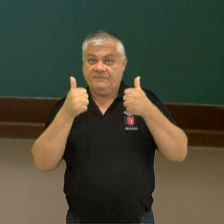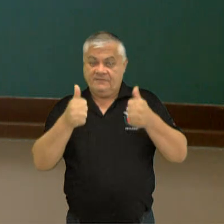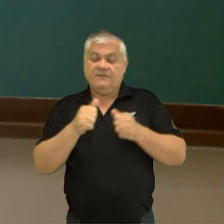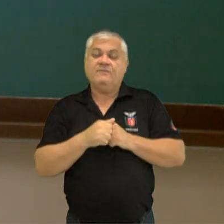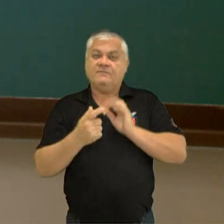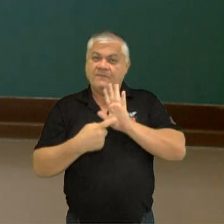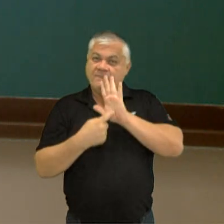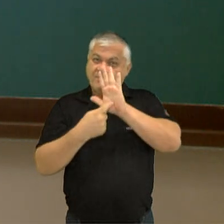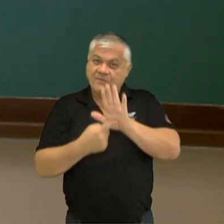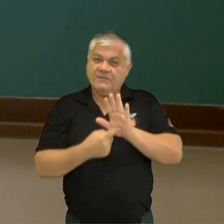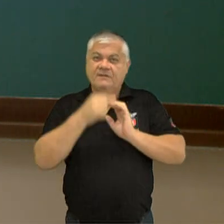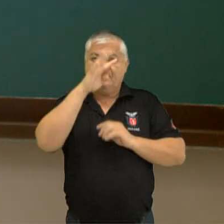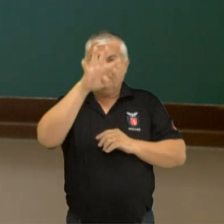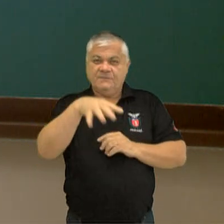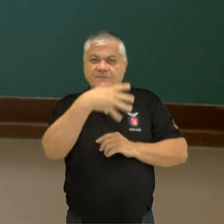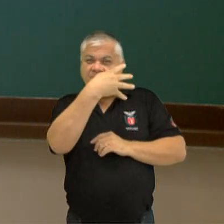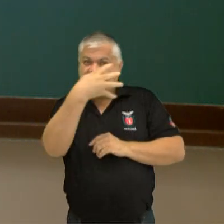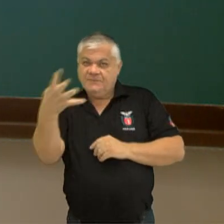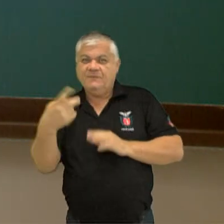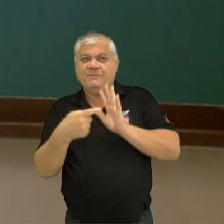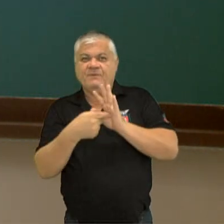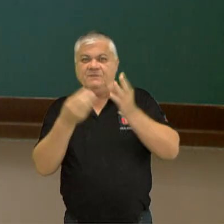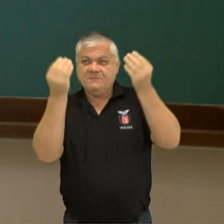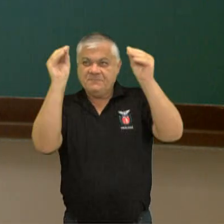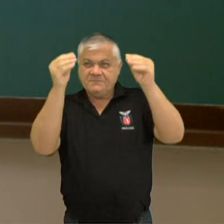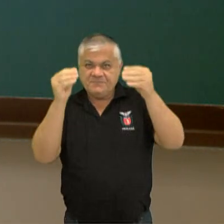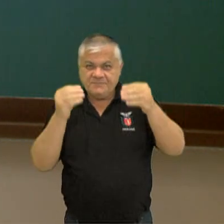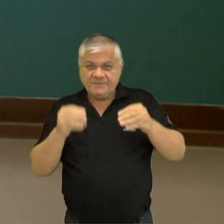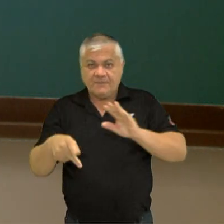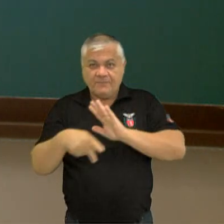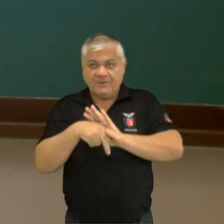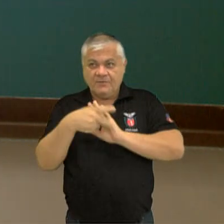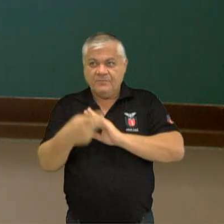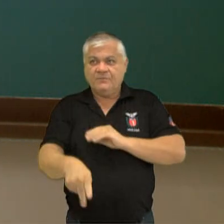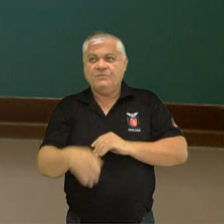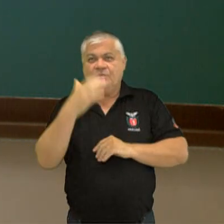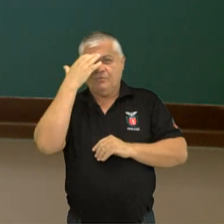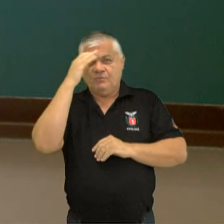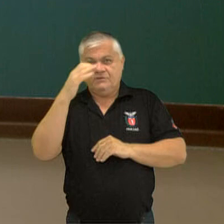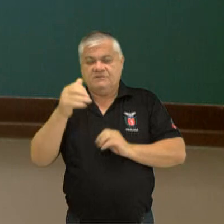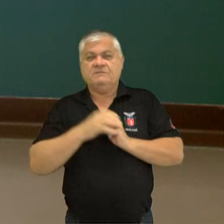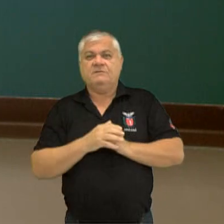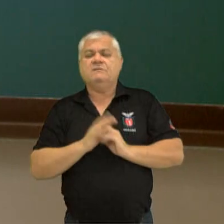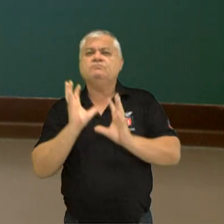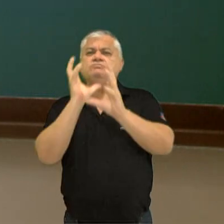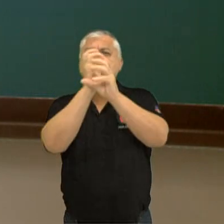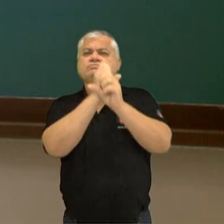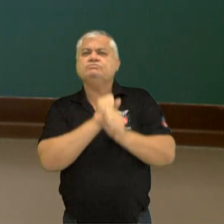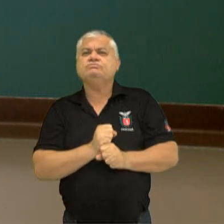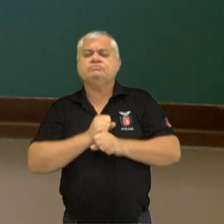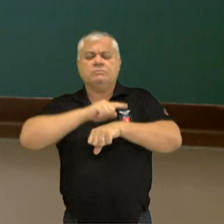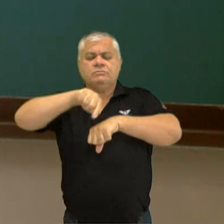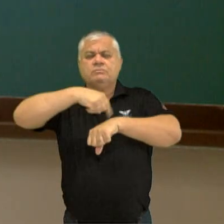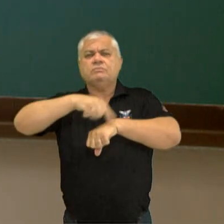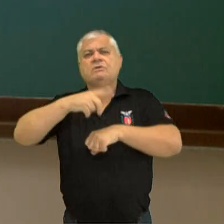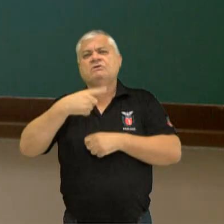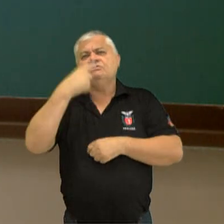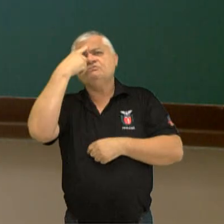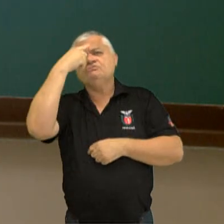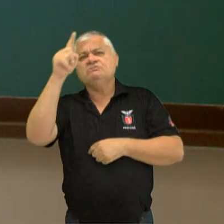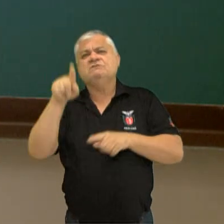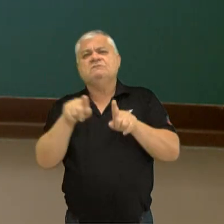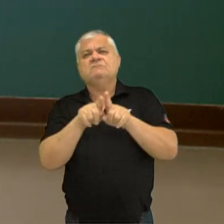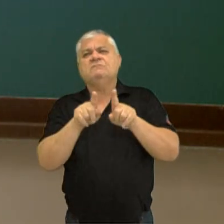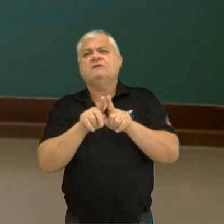isso que eu trouxe já essa tabela com os dados de Curitiba. Então, o que foi feito? A medição da duração dos dias, e